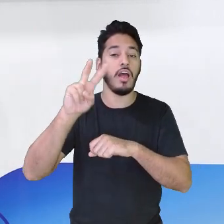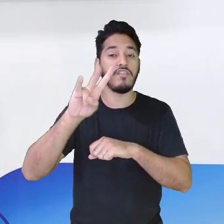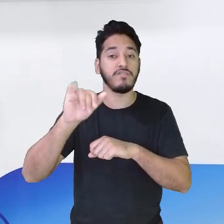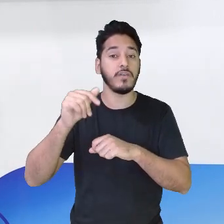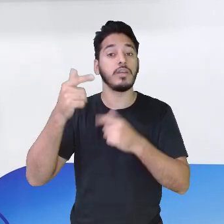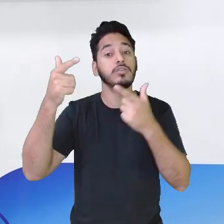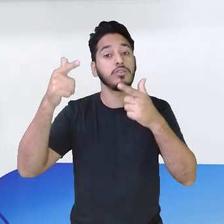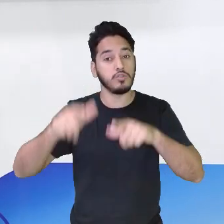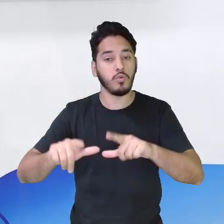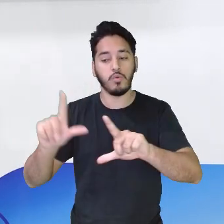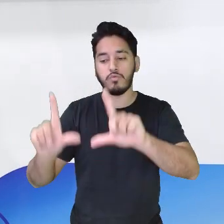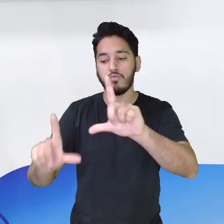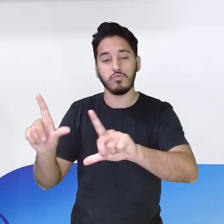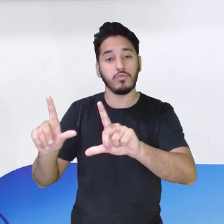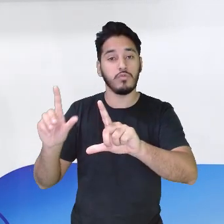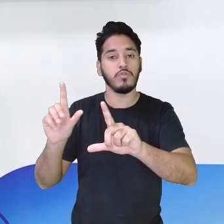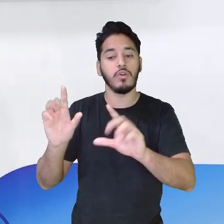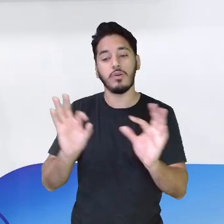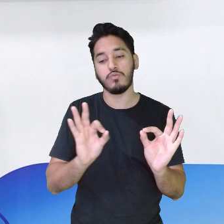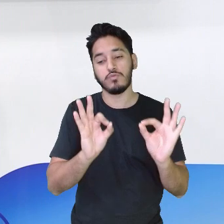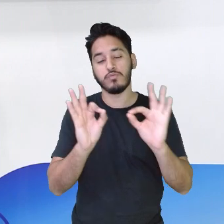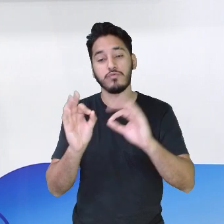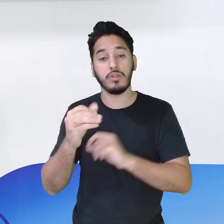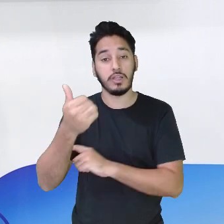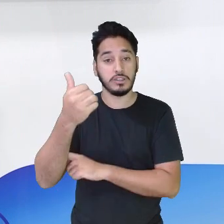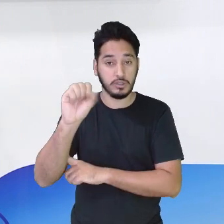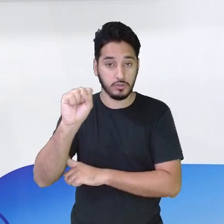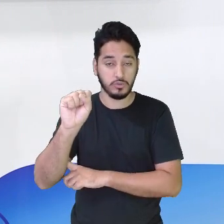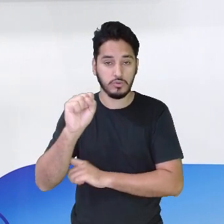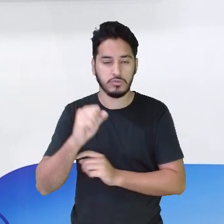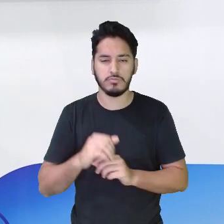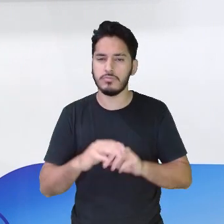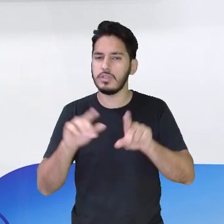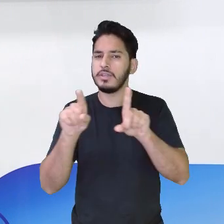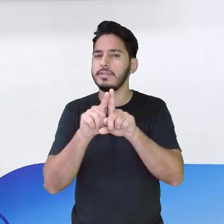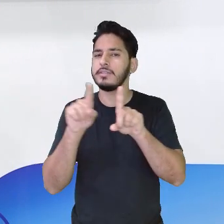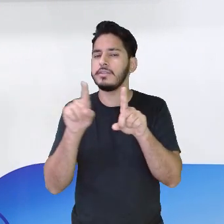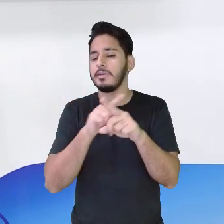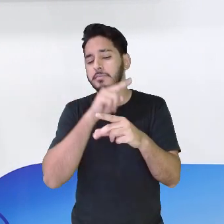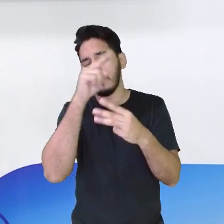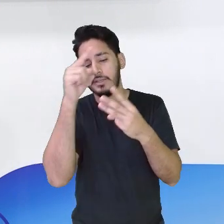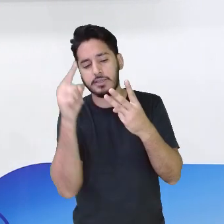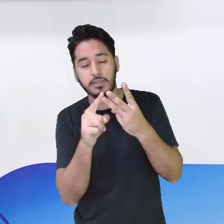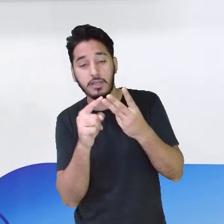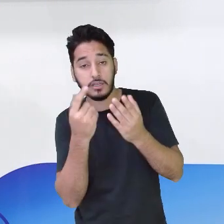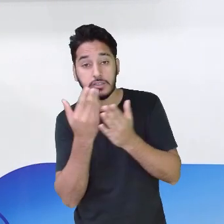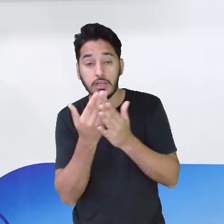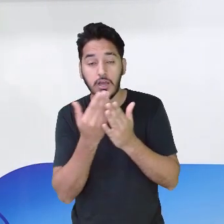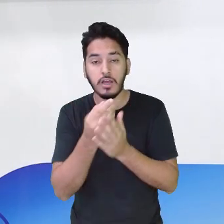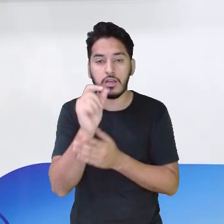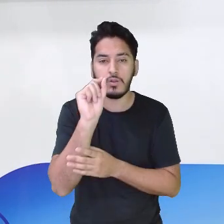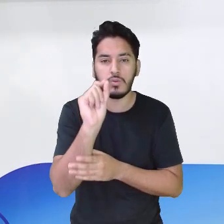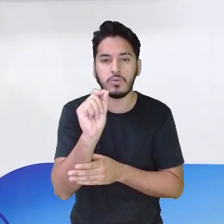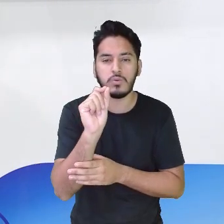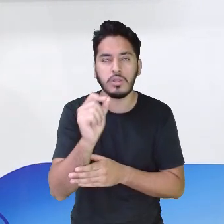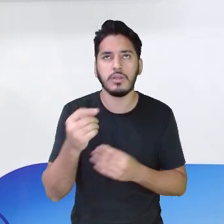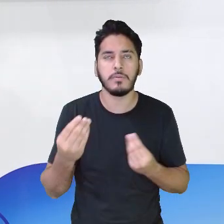ao vivo, tem a reprise às 18 horas. Além disso, essa aula está